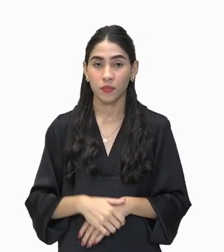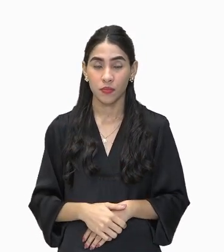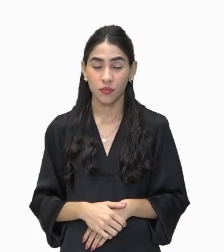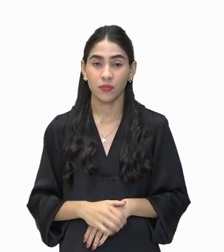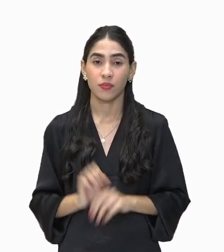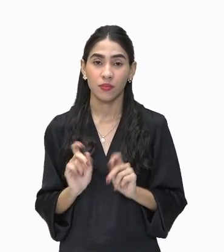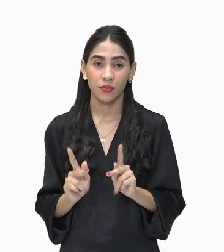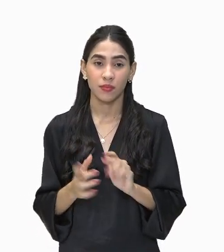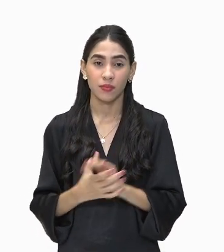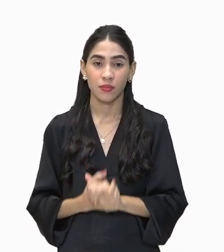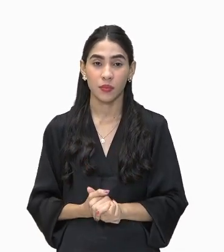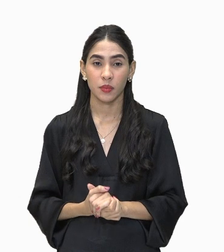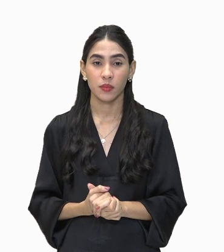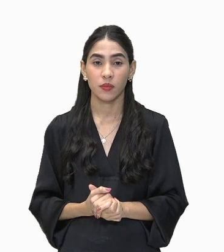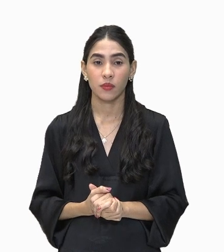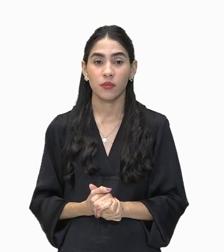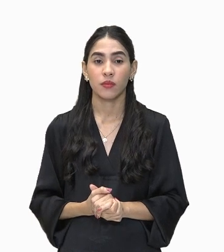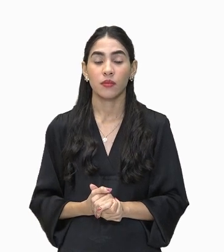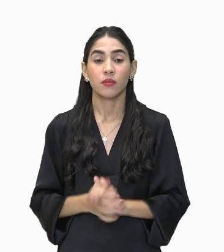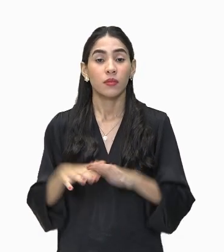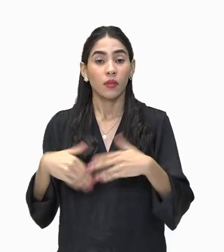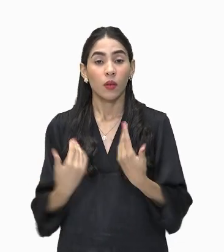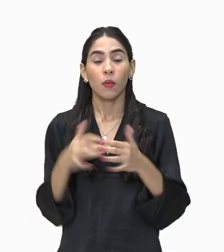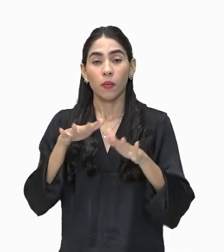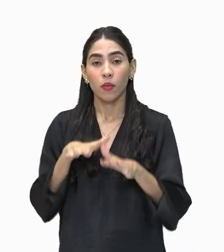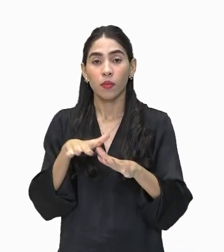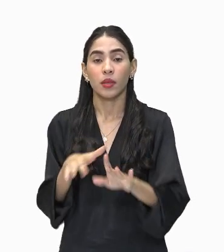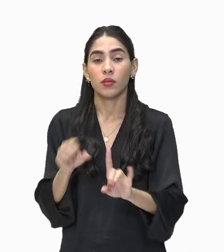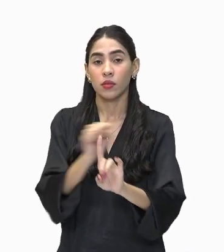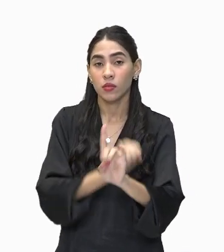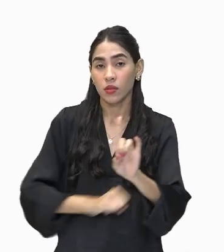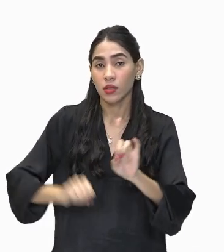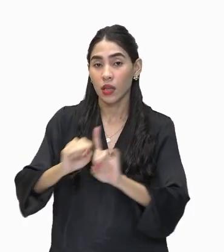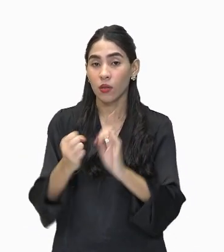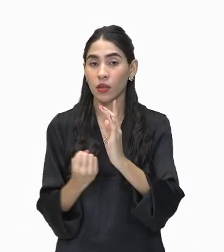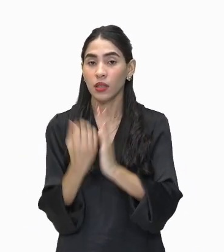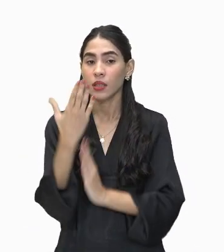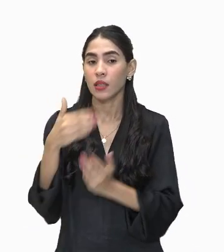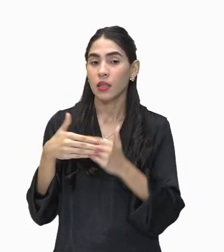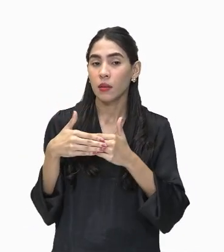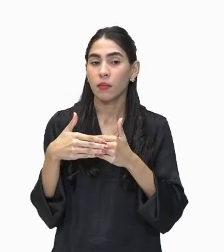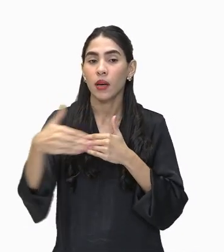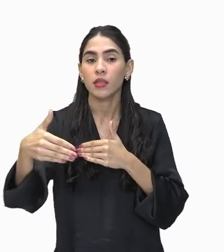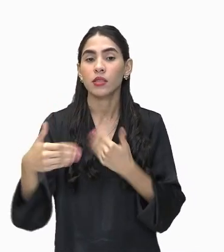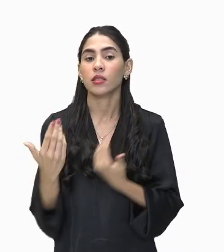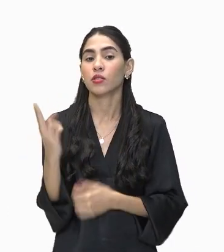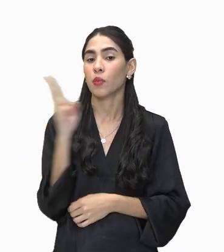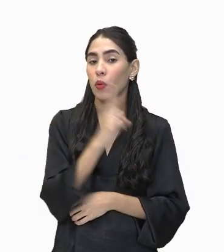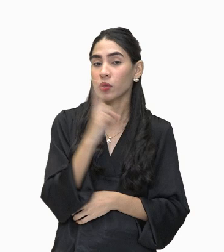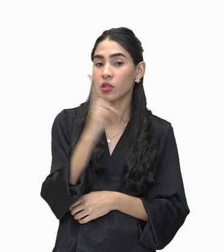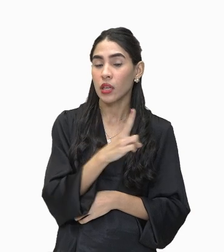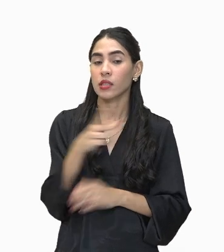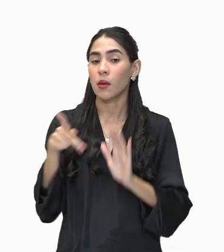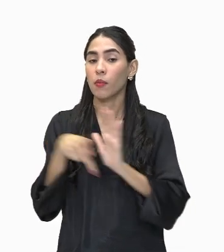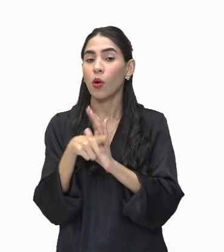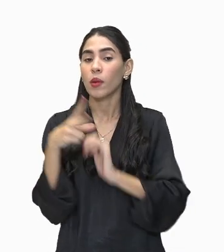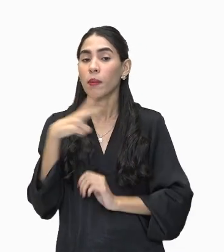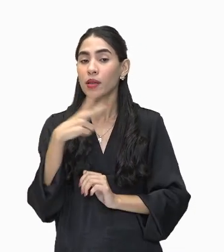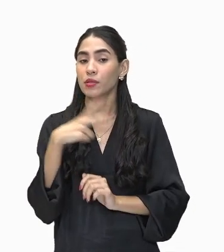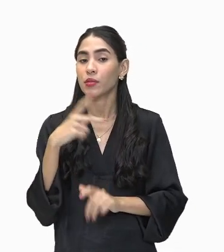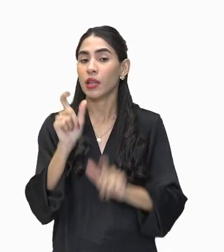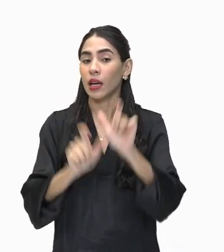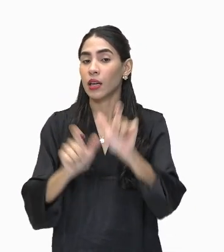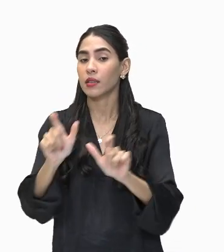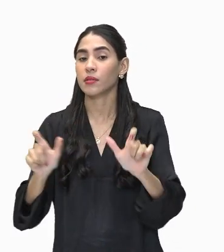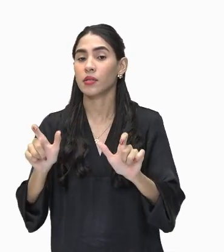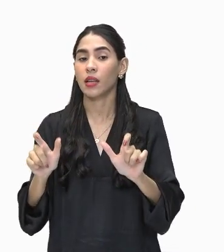bem. Então, os movimentos sociais nascem a partir da necessidade que os indivíduos